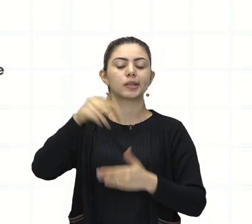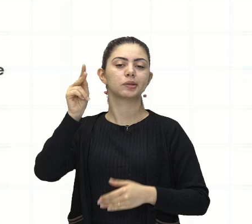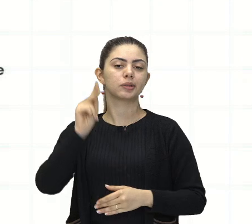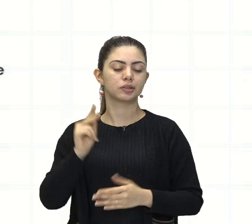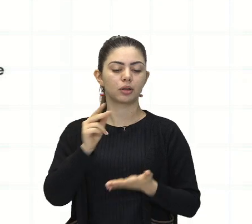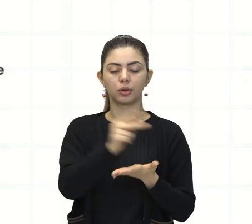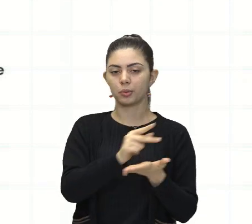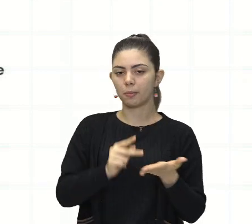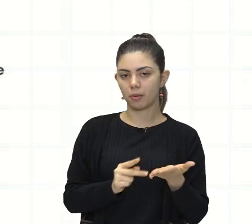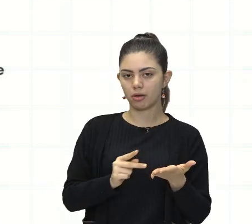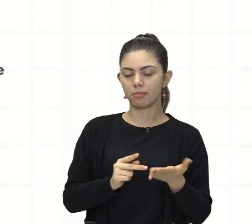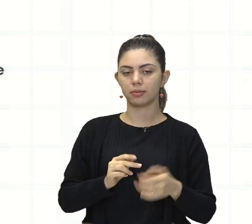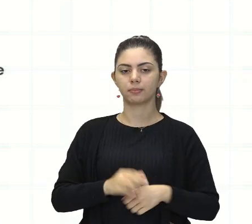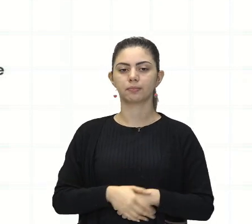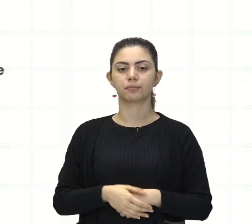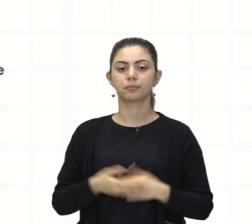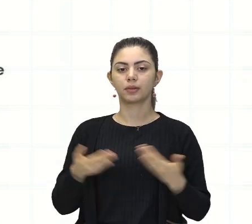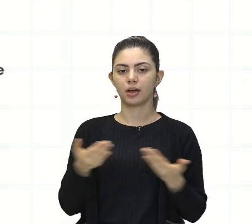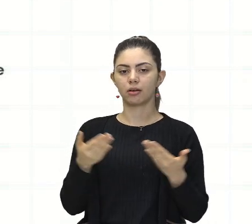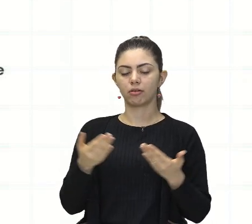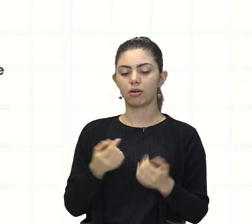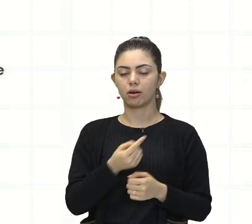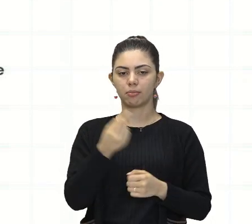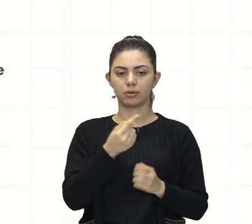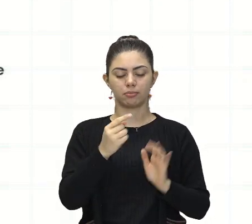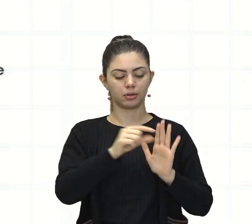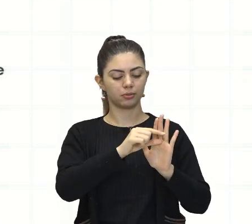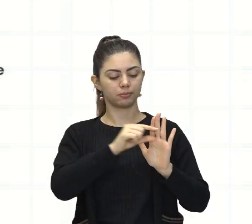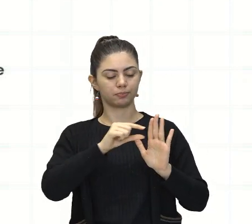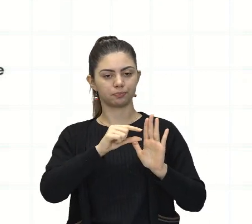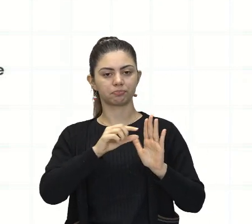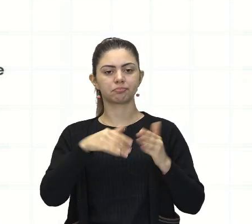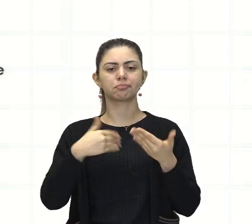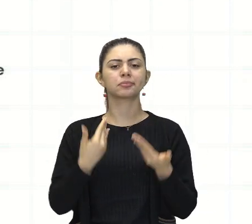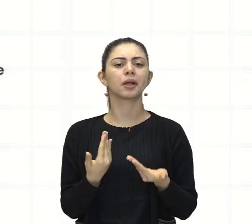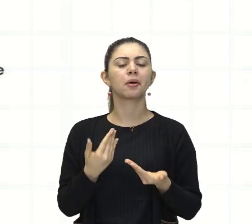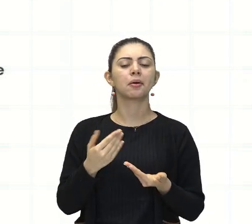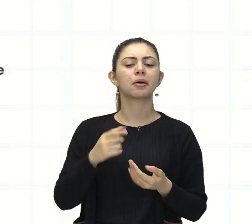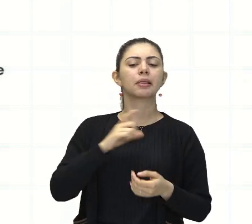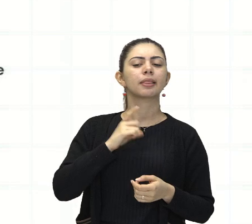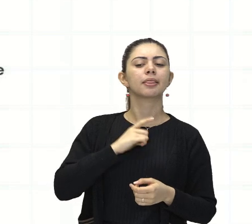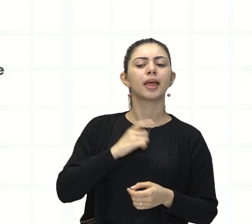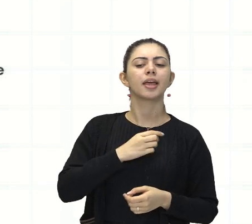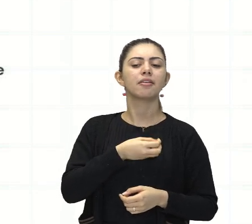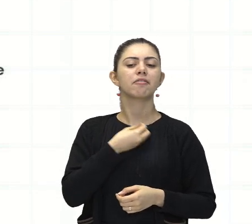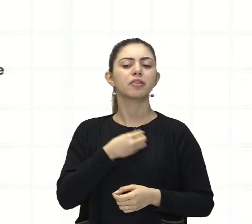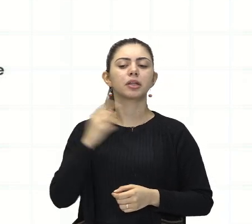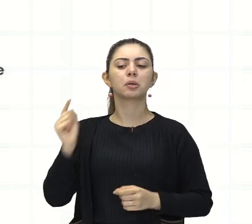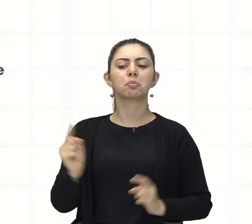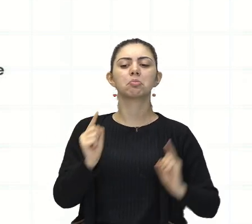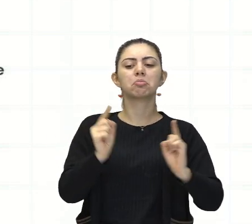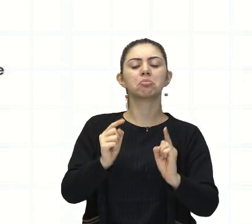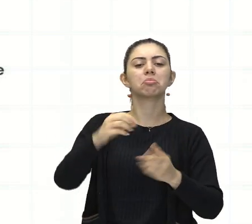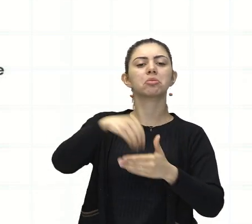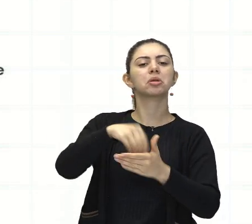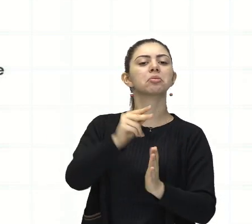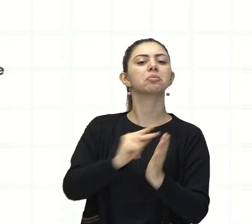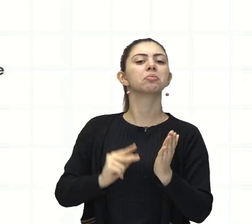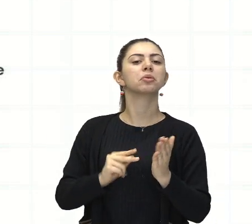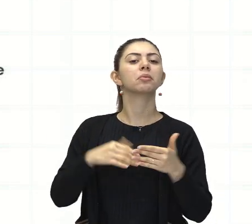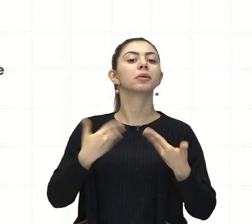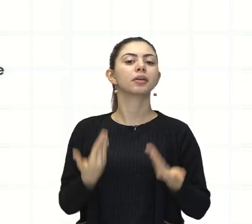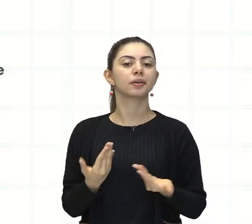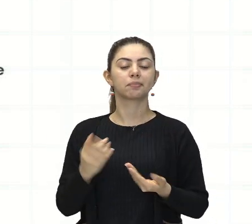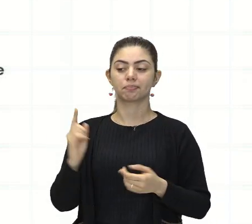pegando a primeira estrofe do poema, quem são esses indivíduos que ele especifica? O